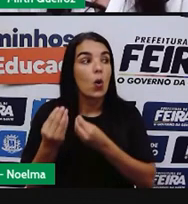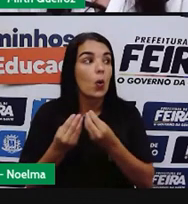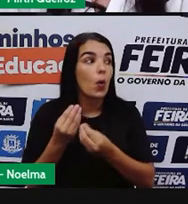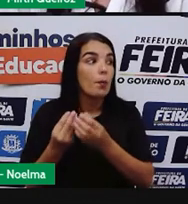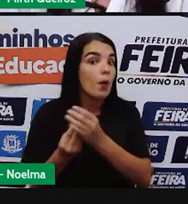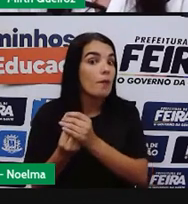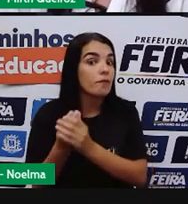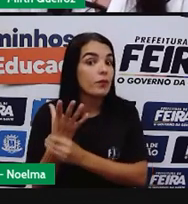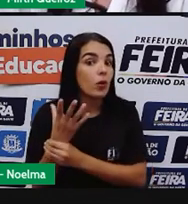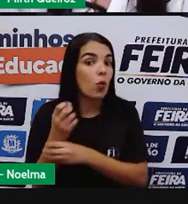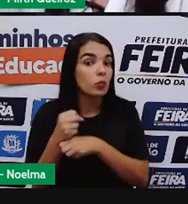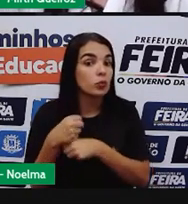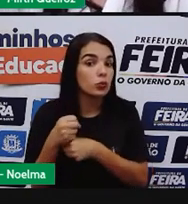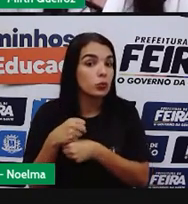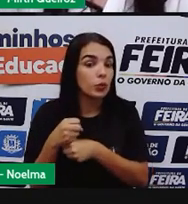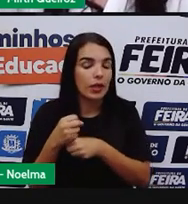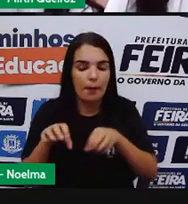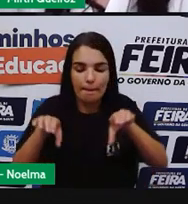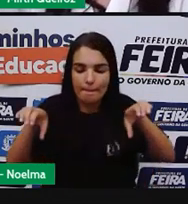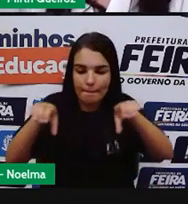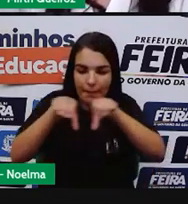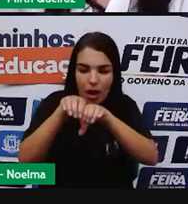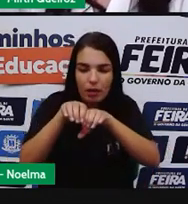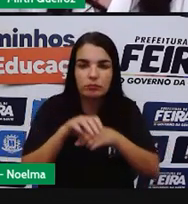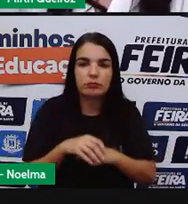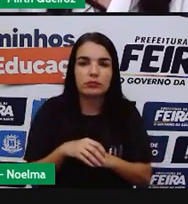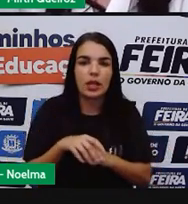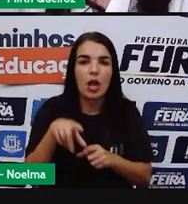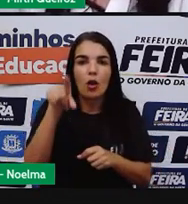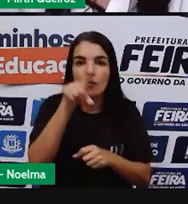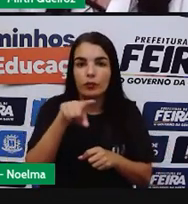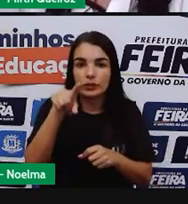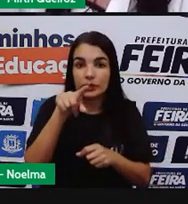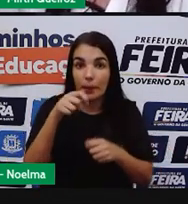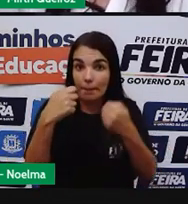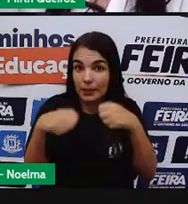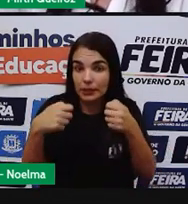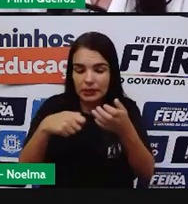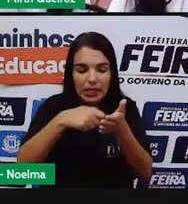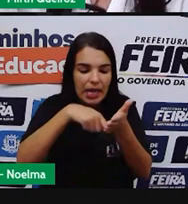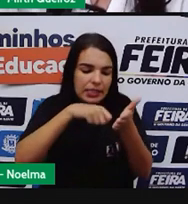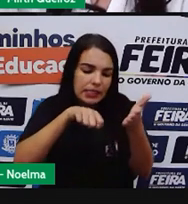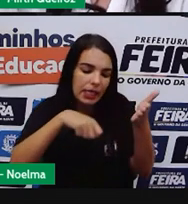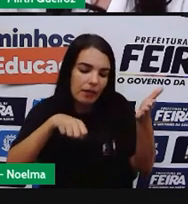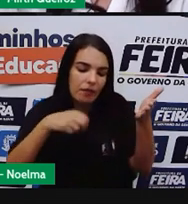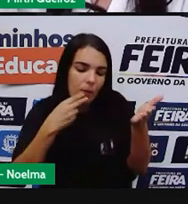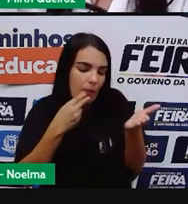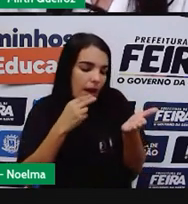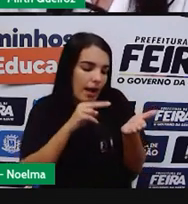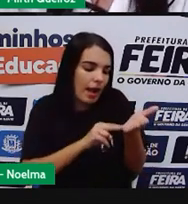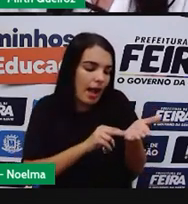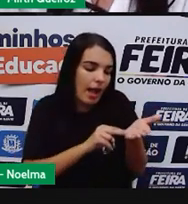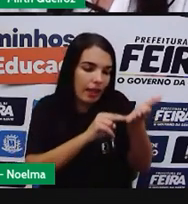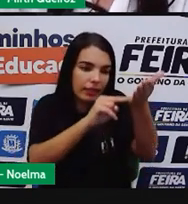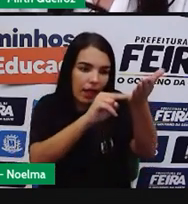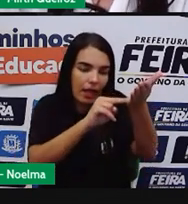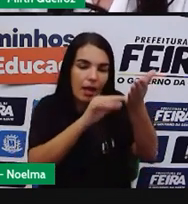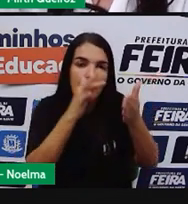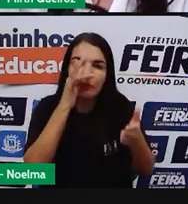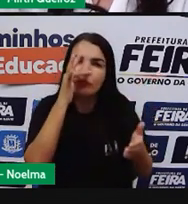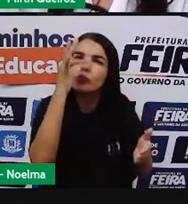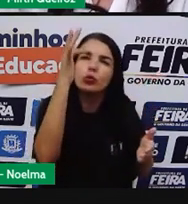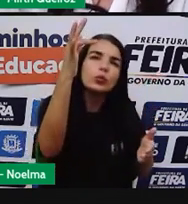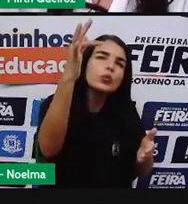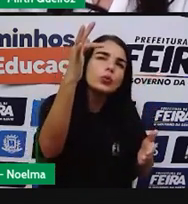essa cápsula do tempo? Você deverá escrever uma carta para o futuro, descrevendo o momento em que